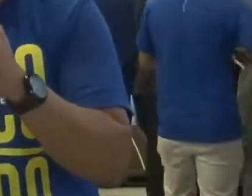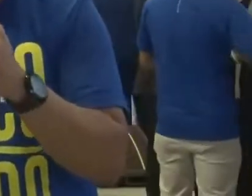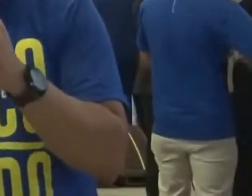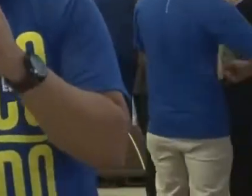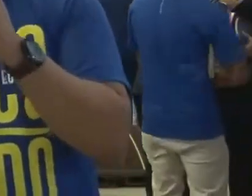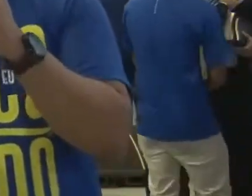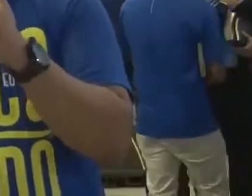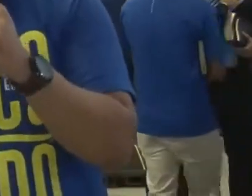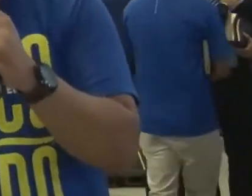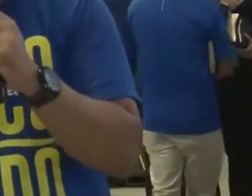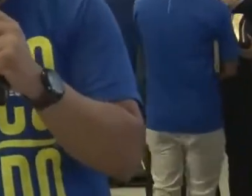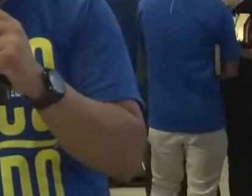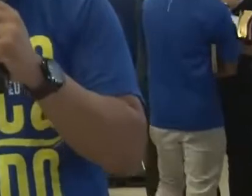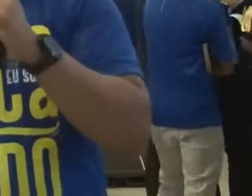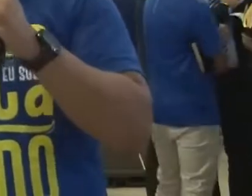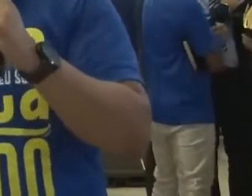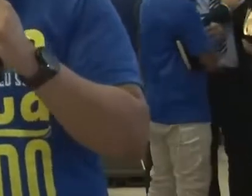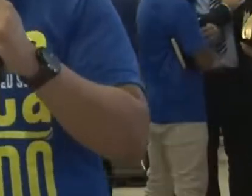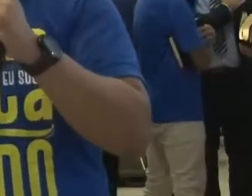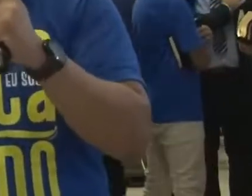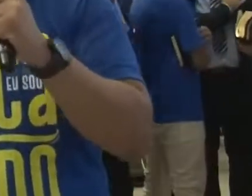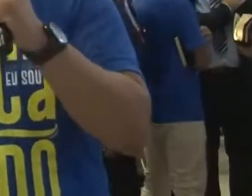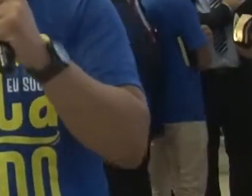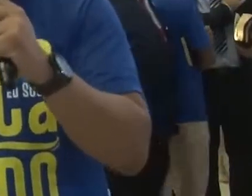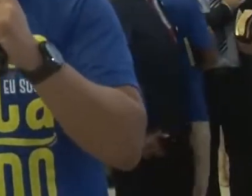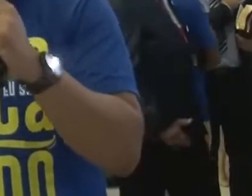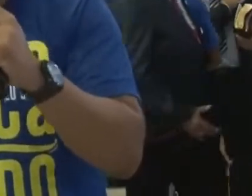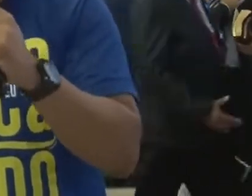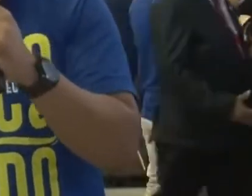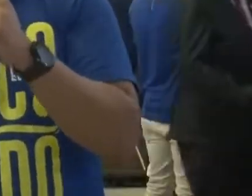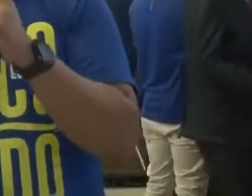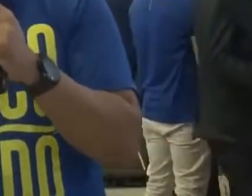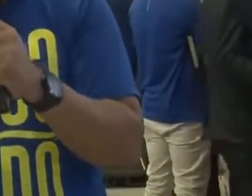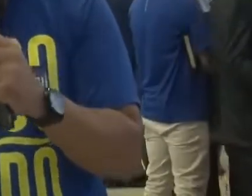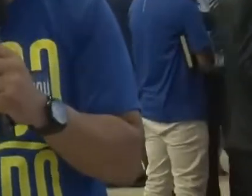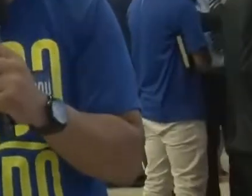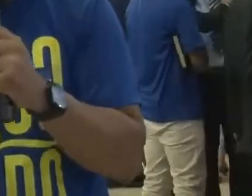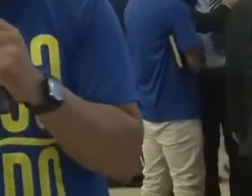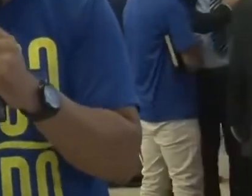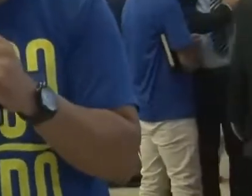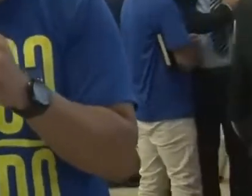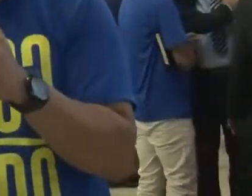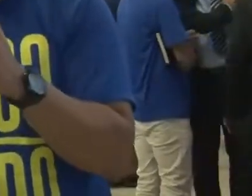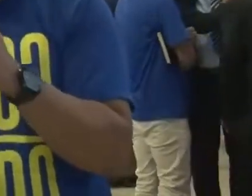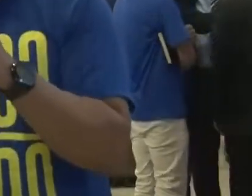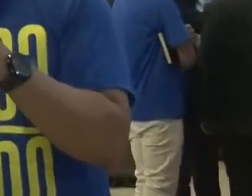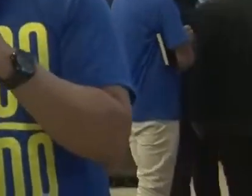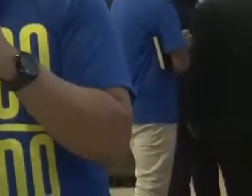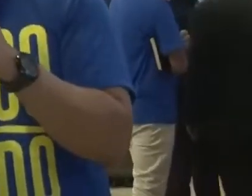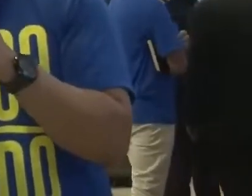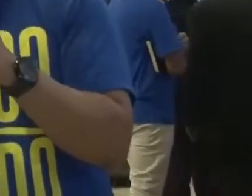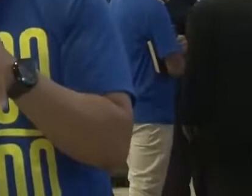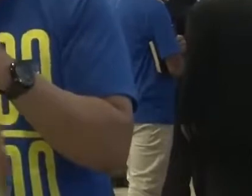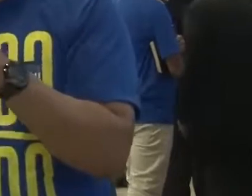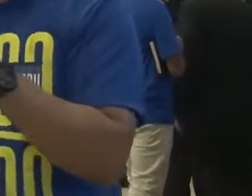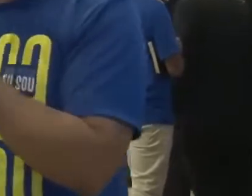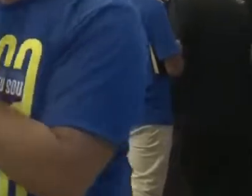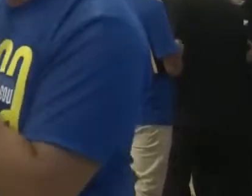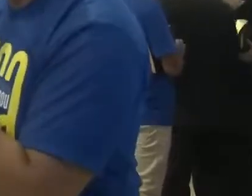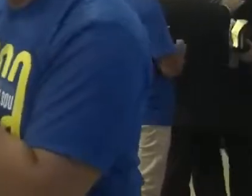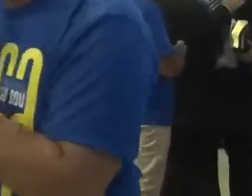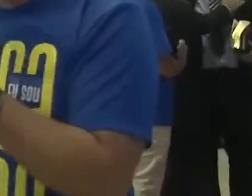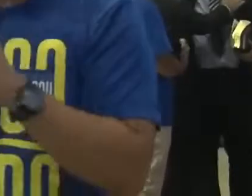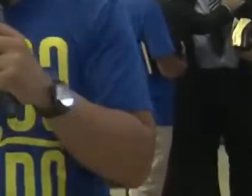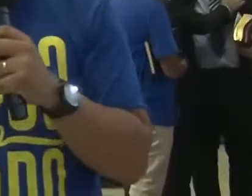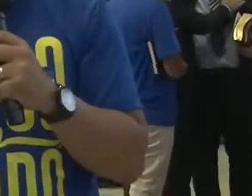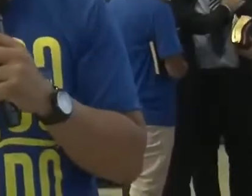próxima Uma Década, não esqueça que você é vocacionado e você foi chamado por Deus para ser diferença nessa